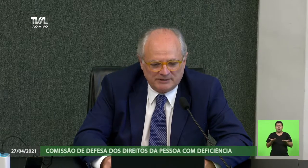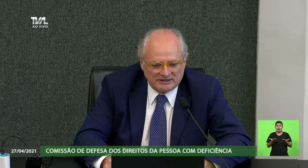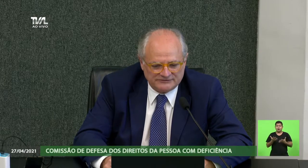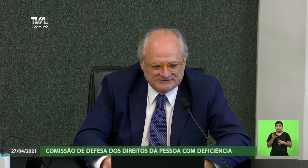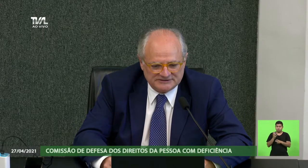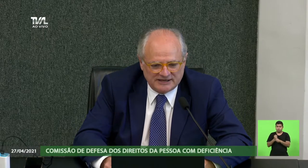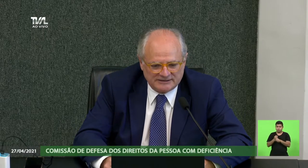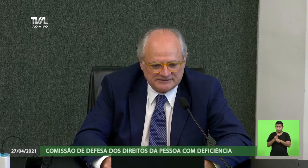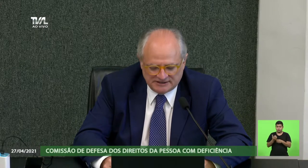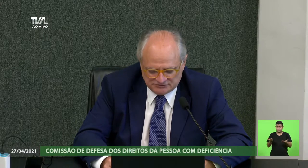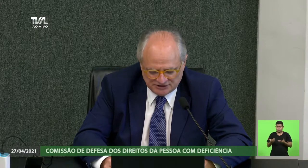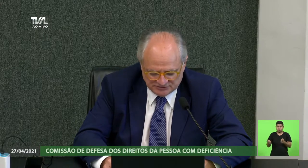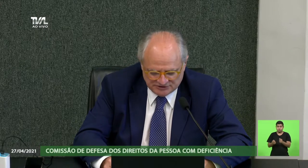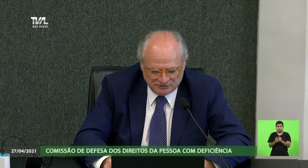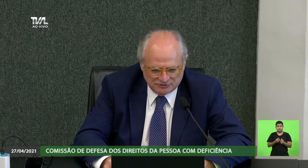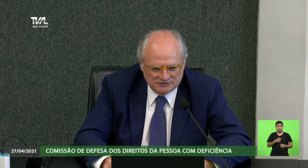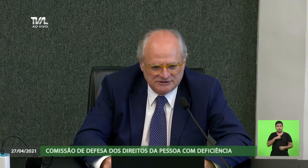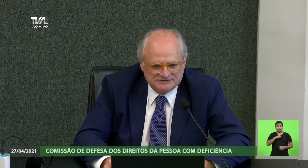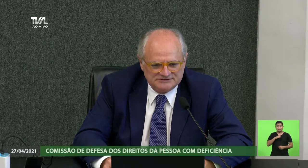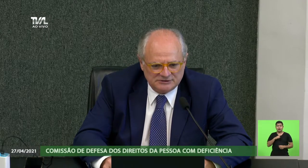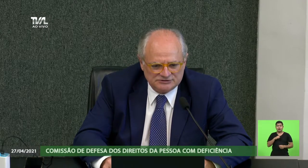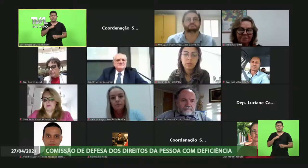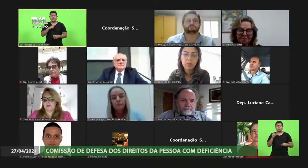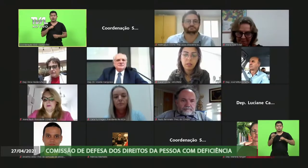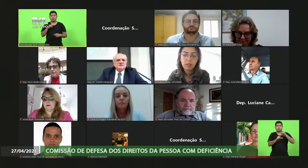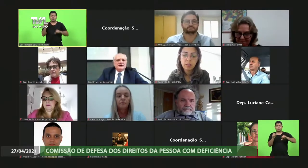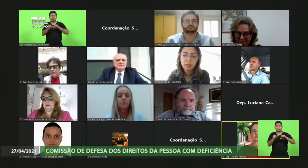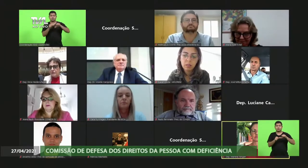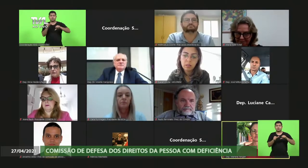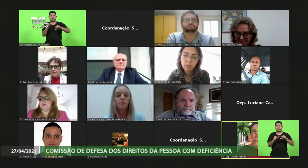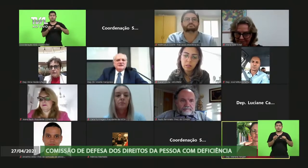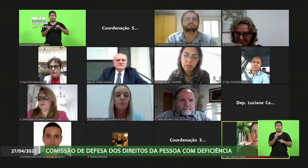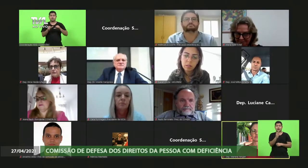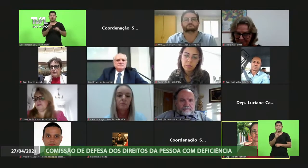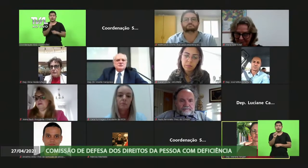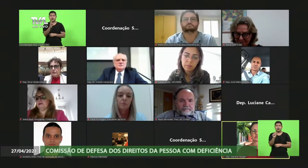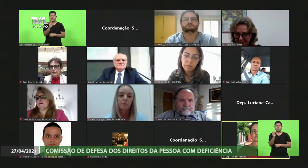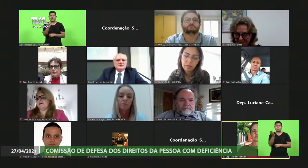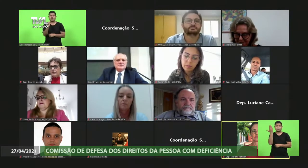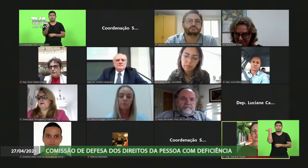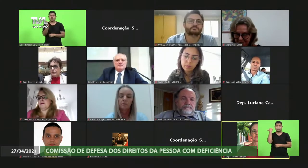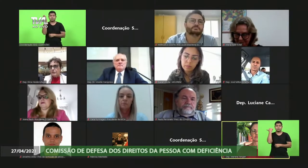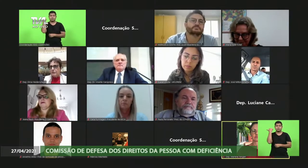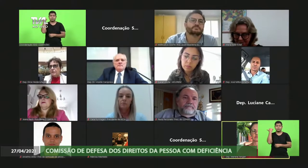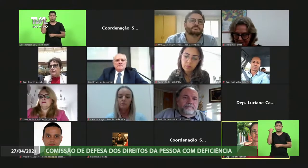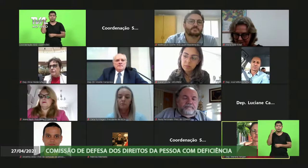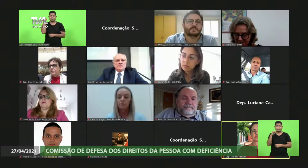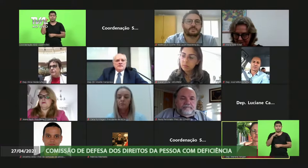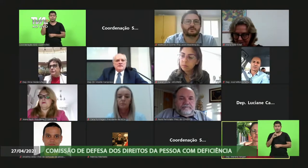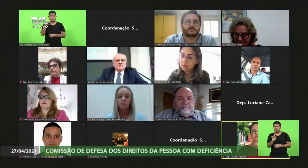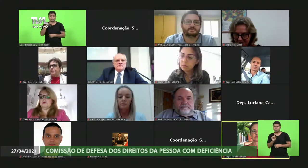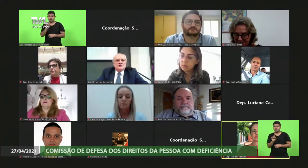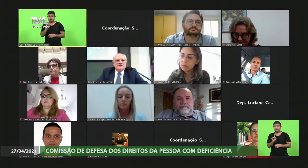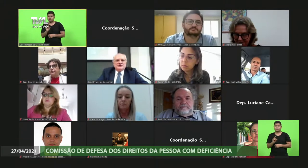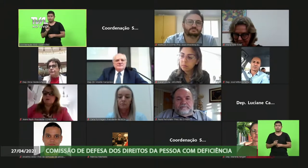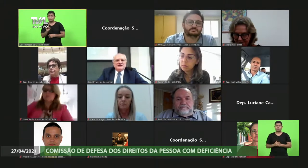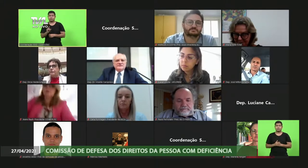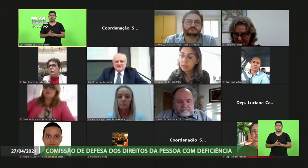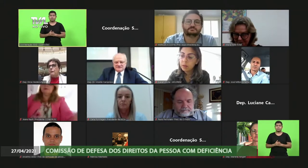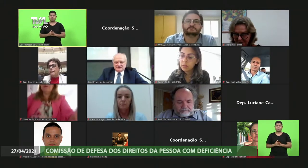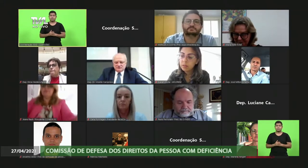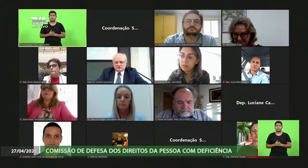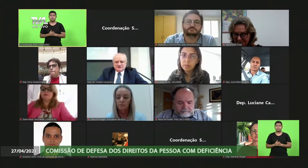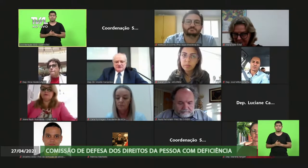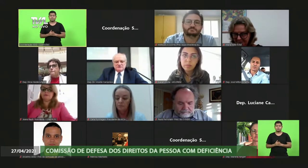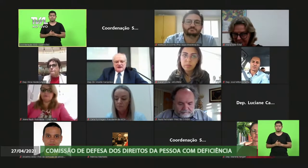algum reparo a fazer na ata da reunião anterior. Se não tiverem, permaneçam como estão. Não havendo